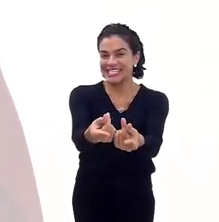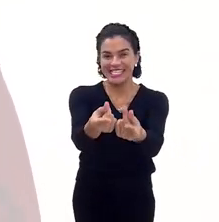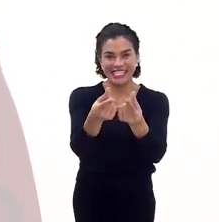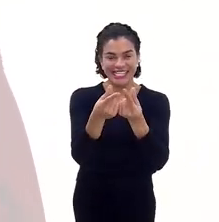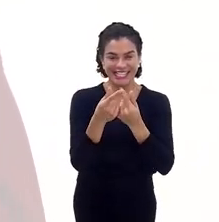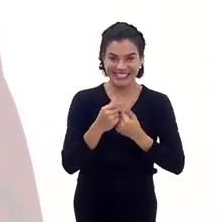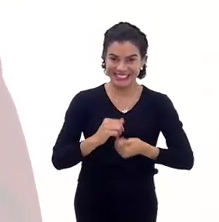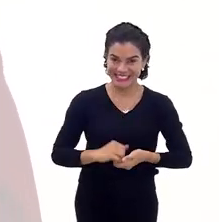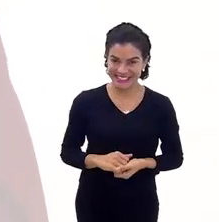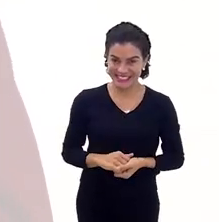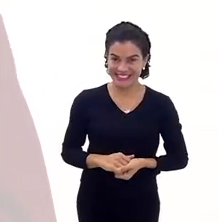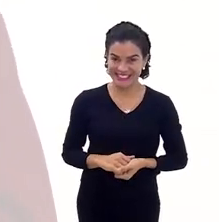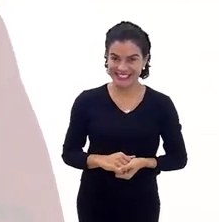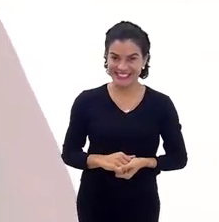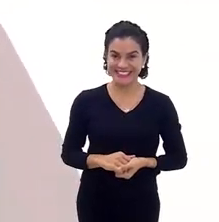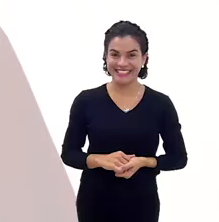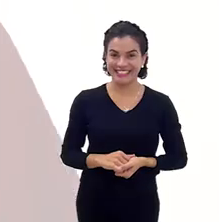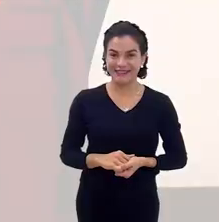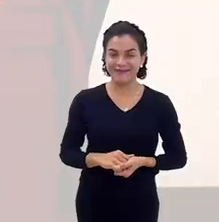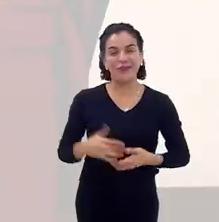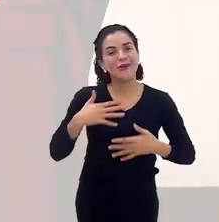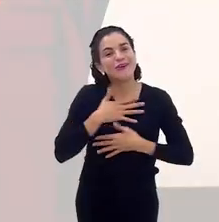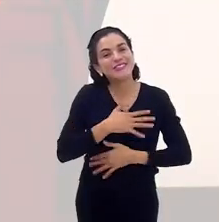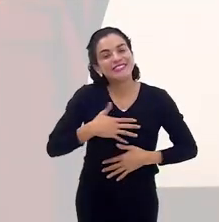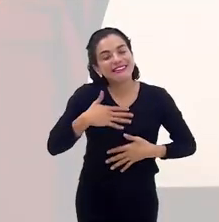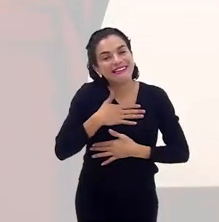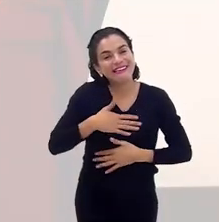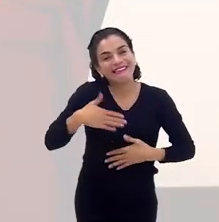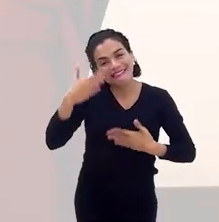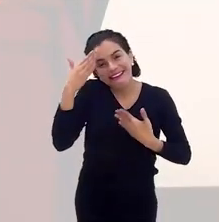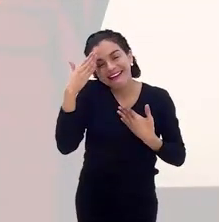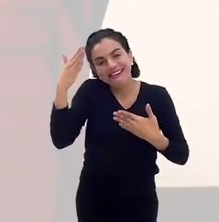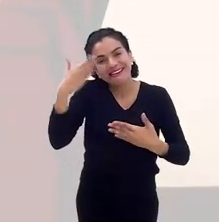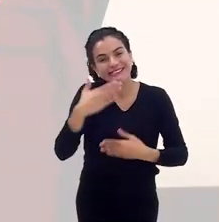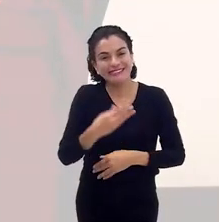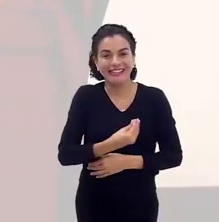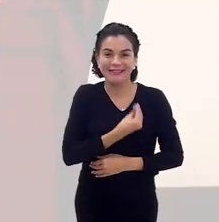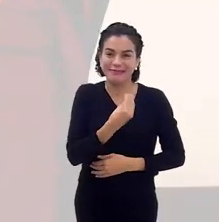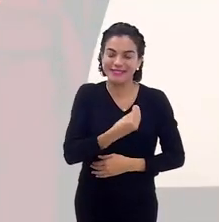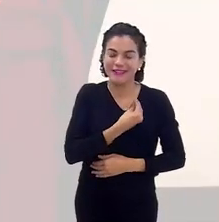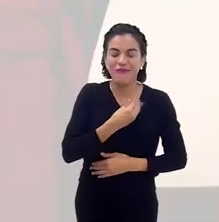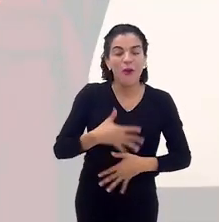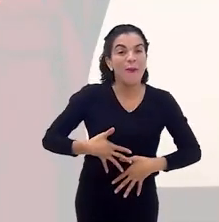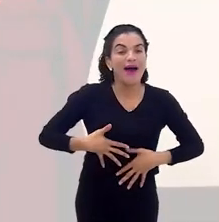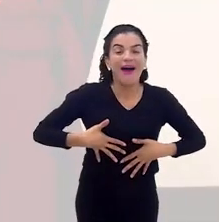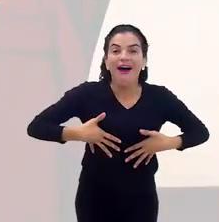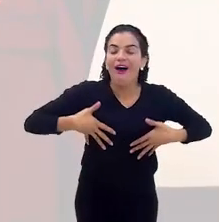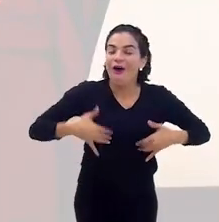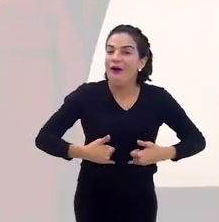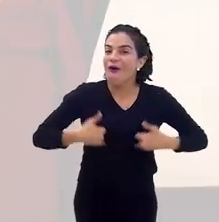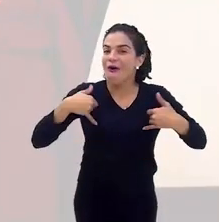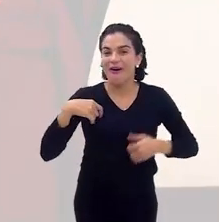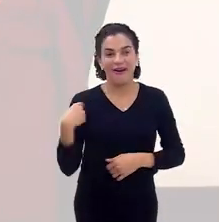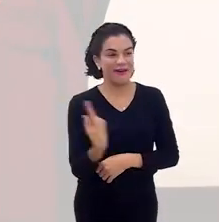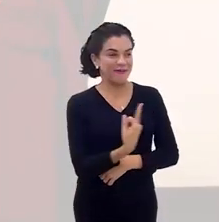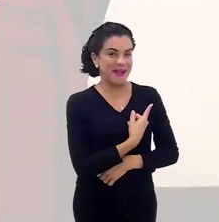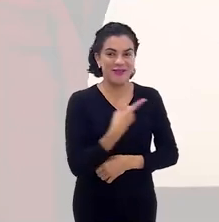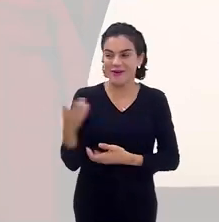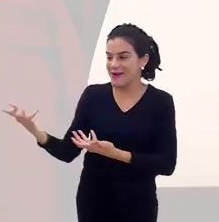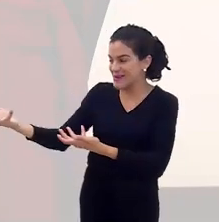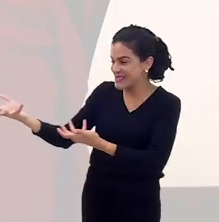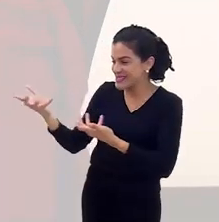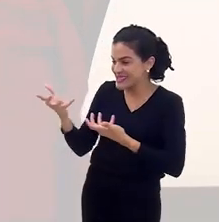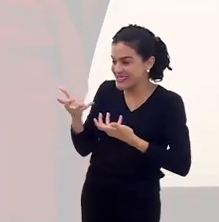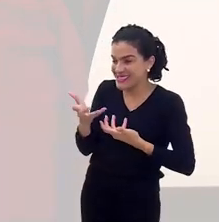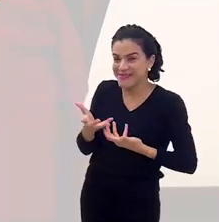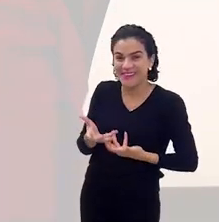ilimitada, infinita e eterna. Gostaria de agradecer muito a sua presença. Foi uma honra para nós